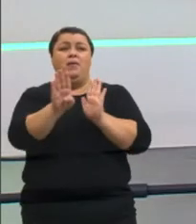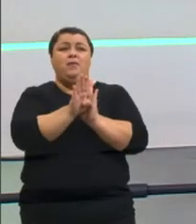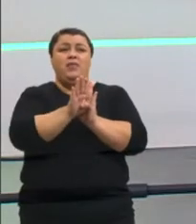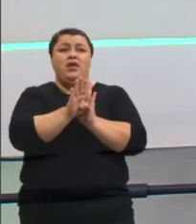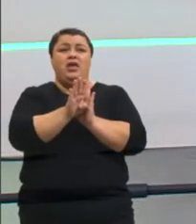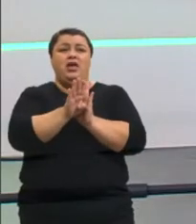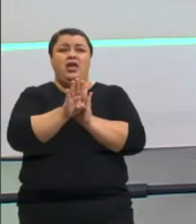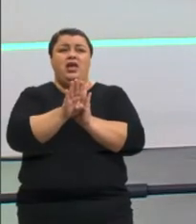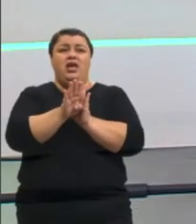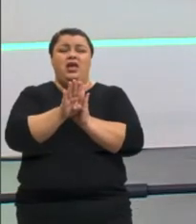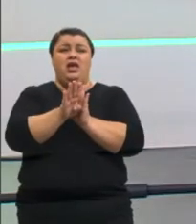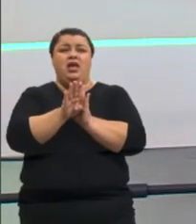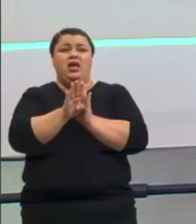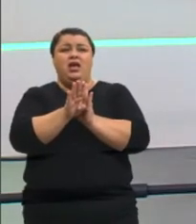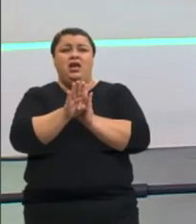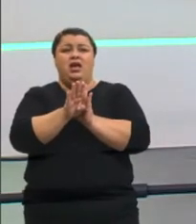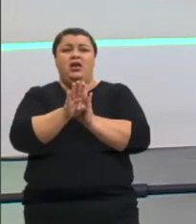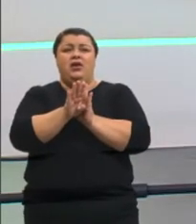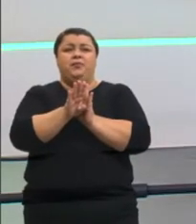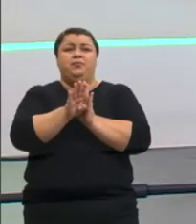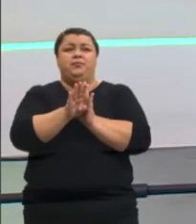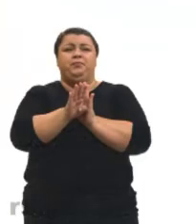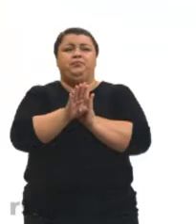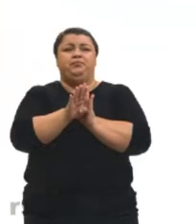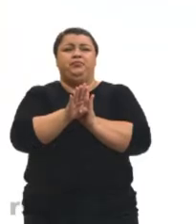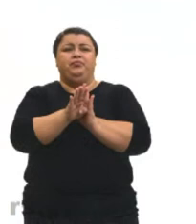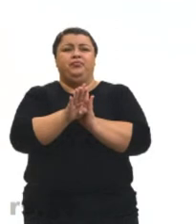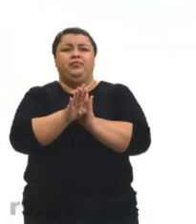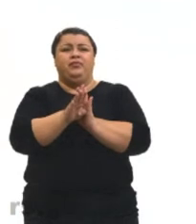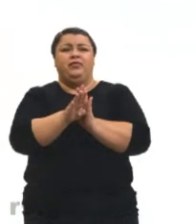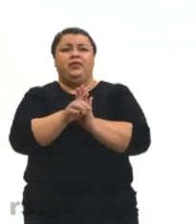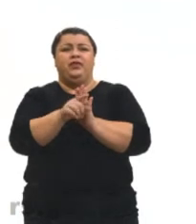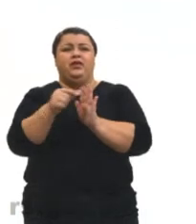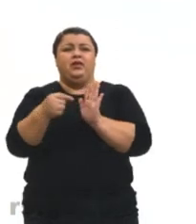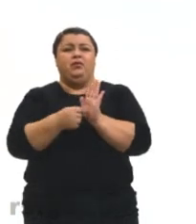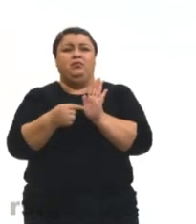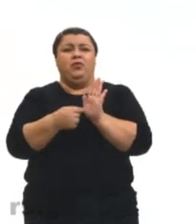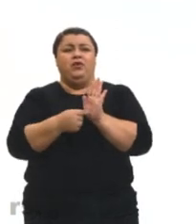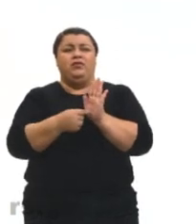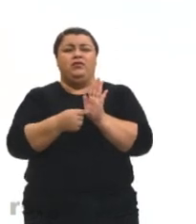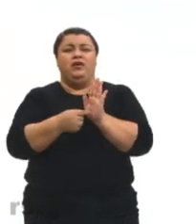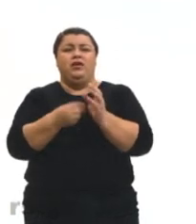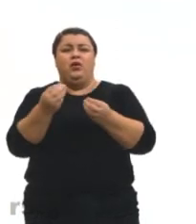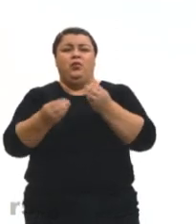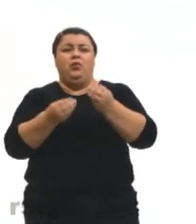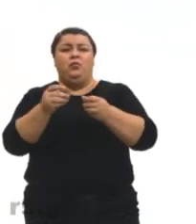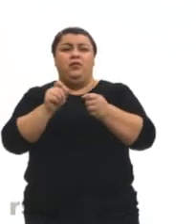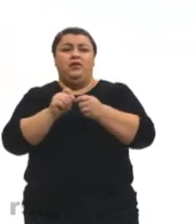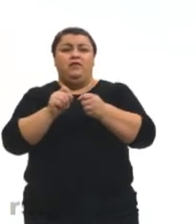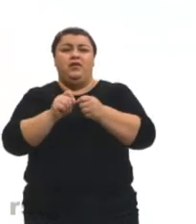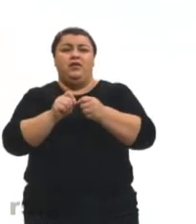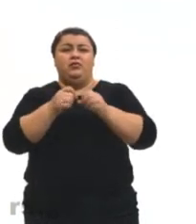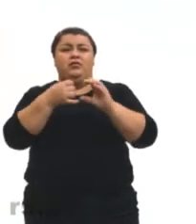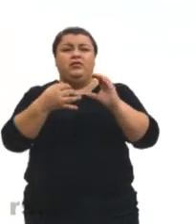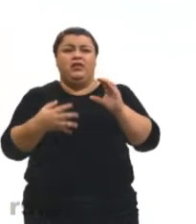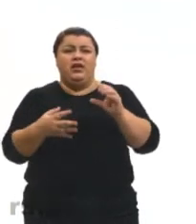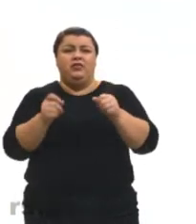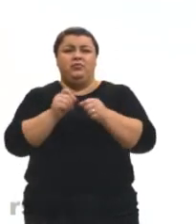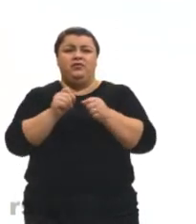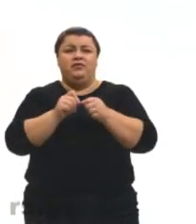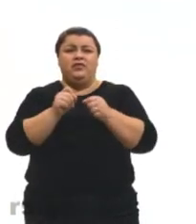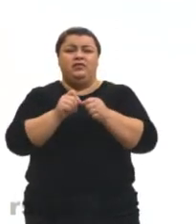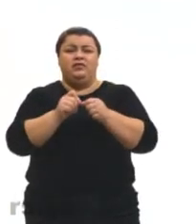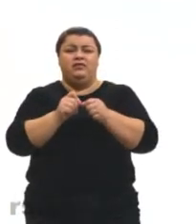ela fala então sobre a definição dos critérios de criação de acervos e que os acervos do museu o